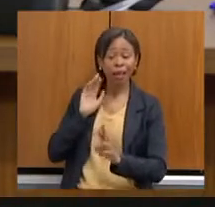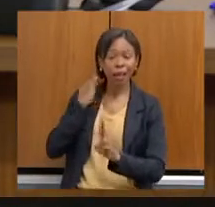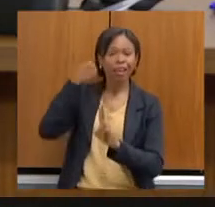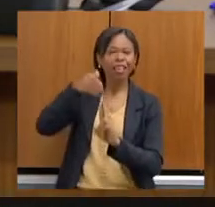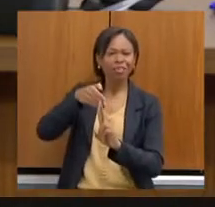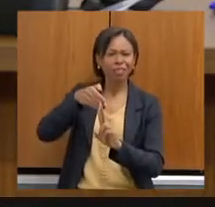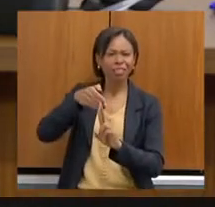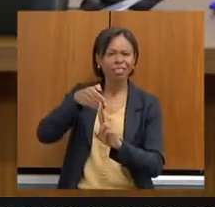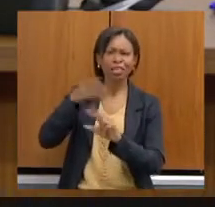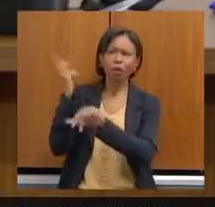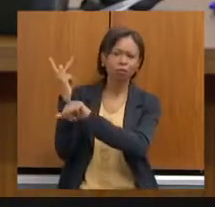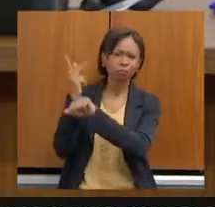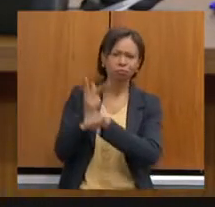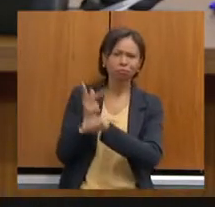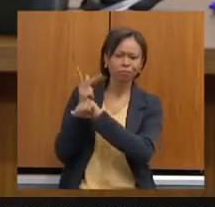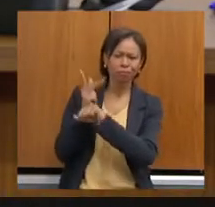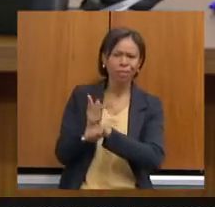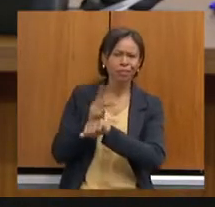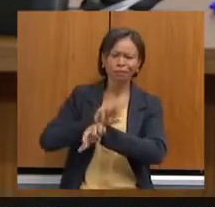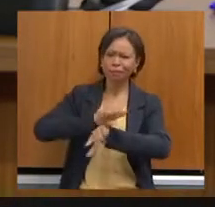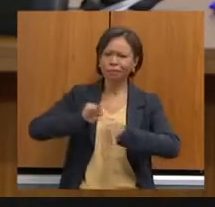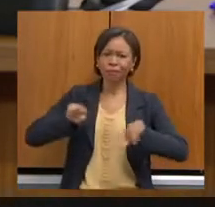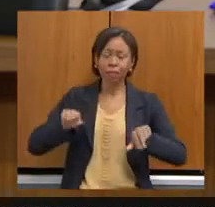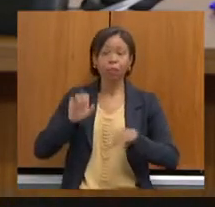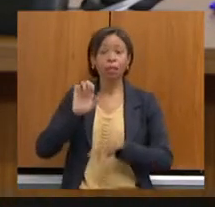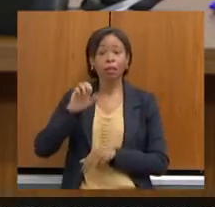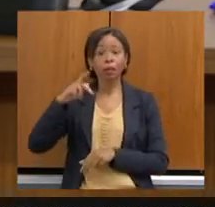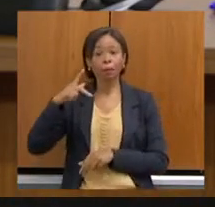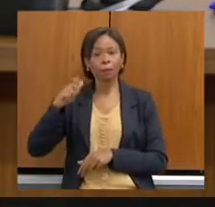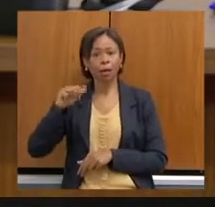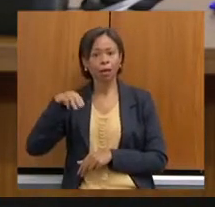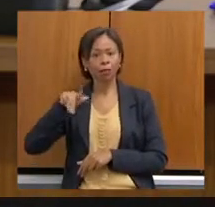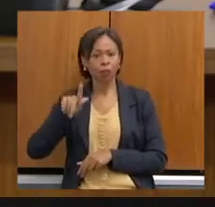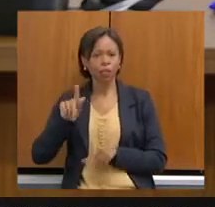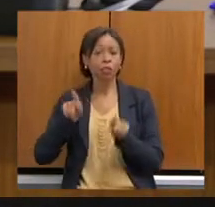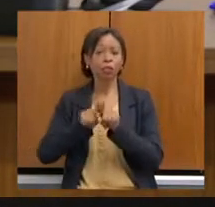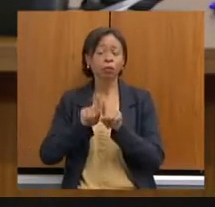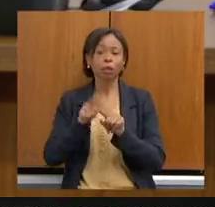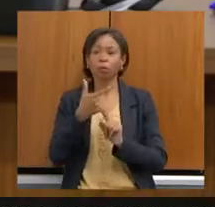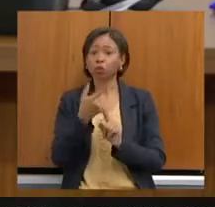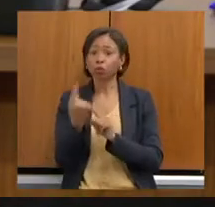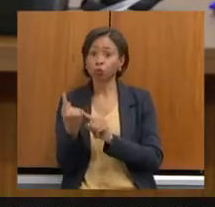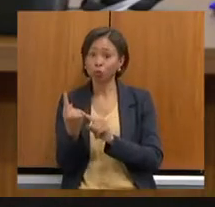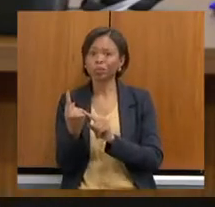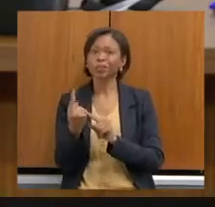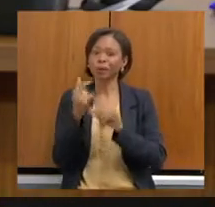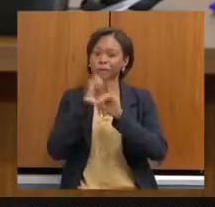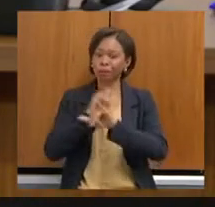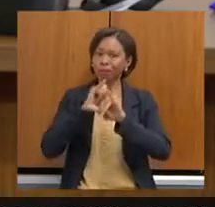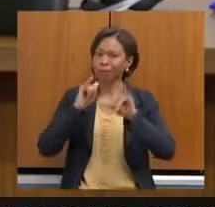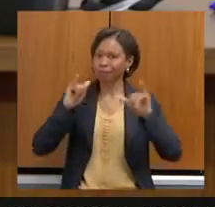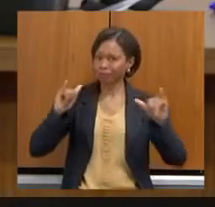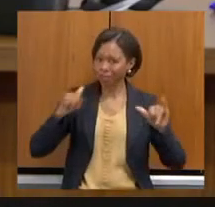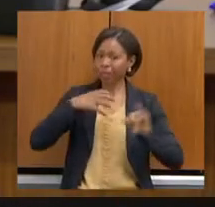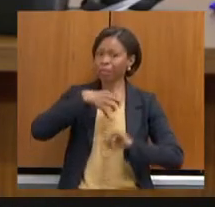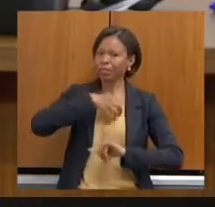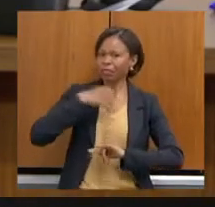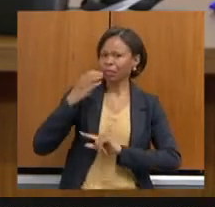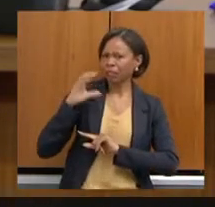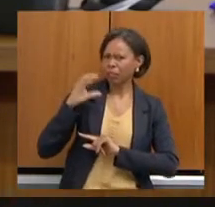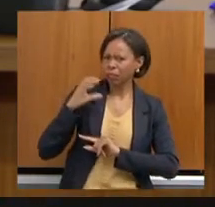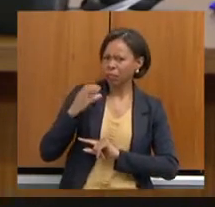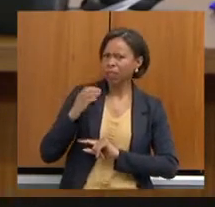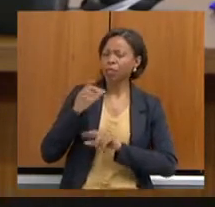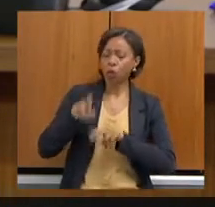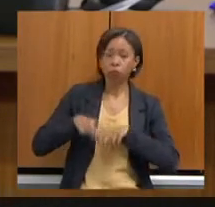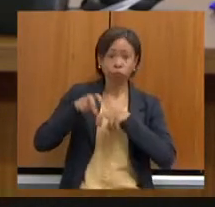diferentes setores da produção agrícola ainda EPAMIG também fez 21 publicações técnico-científicas aqui o nosso informa que a